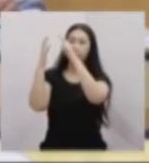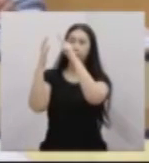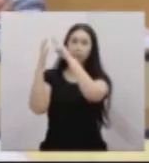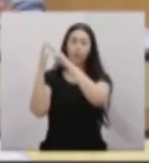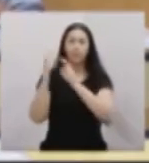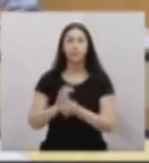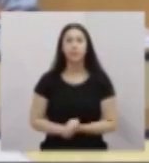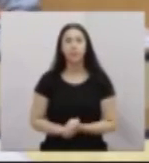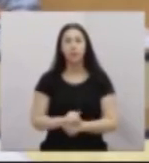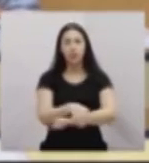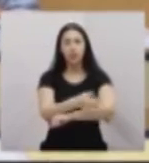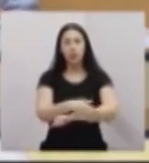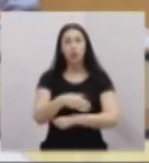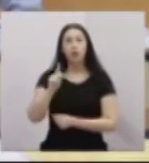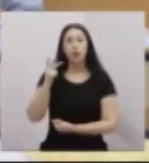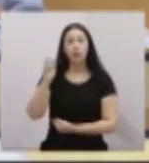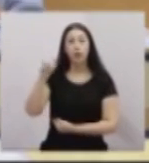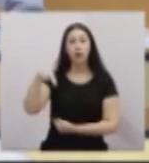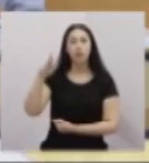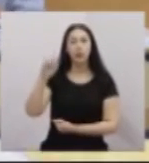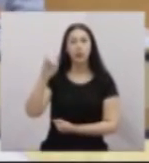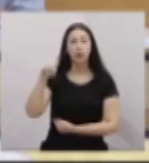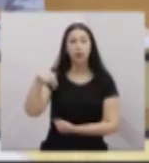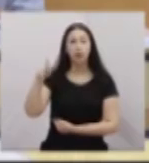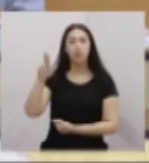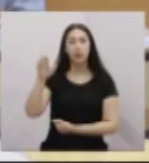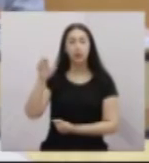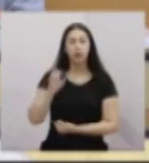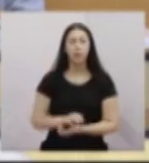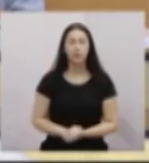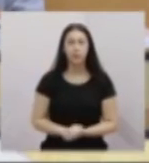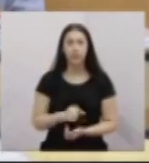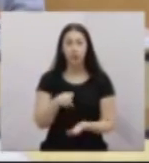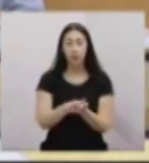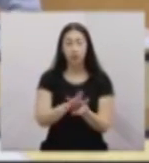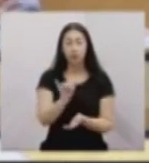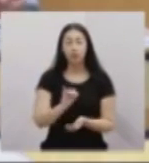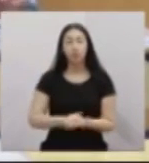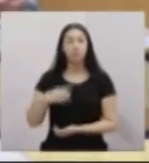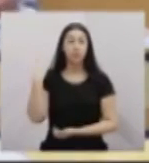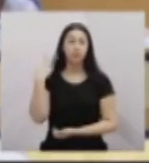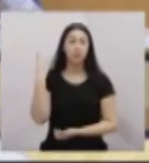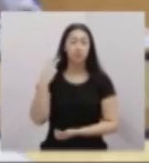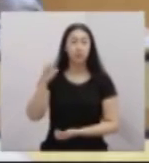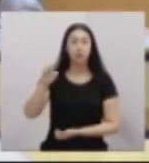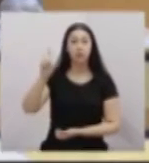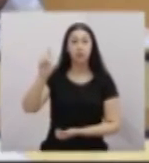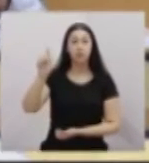árvores na Rua Dom Henrique, próximo ao número 59, Parque dos Príncipes, em Jacareí. Autoria, vereador Edgar